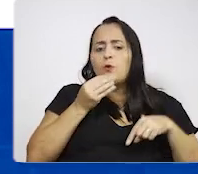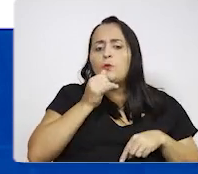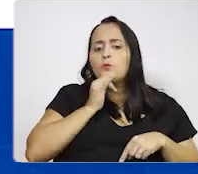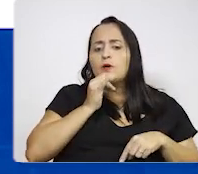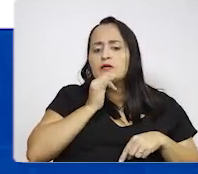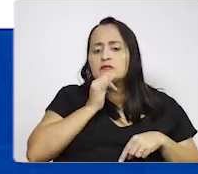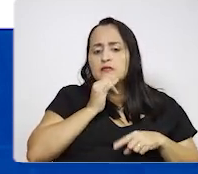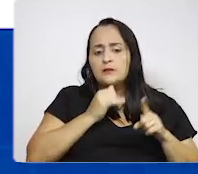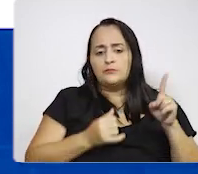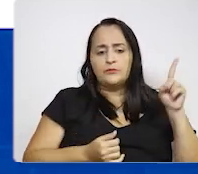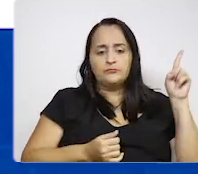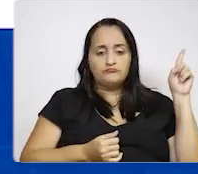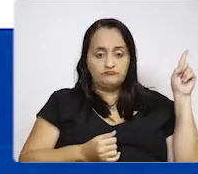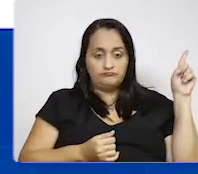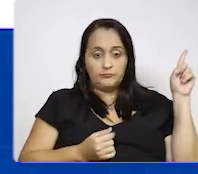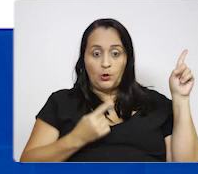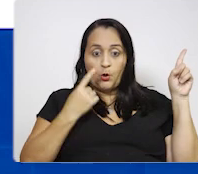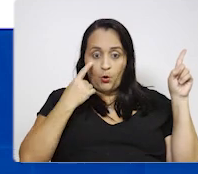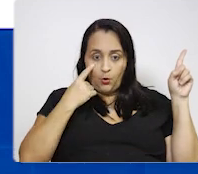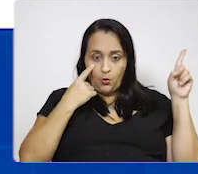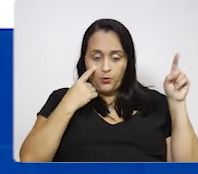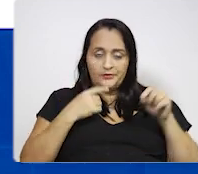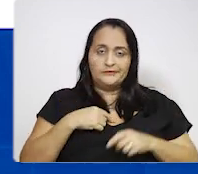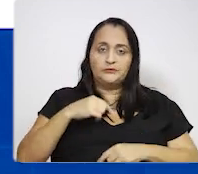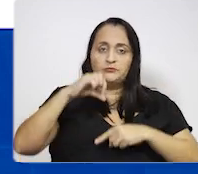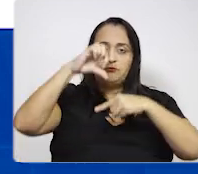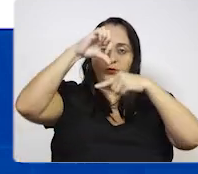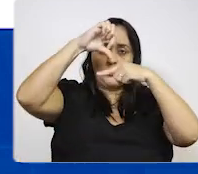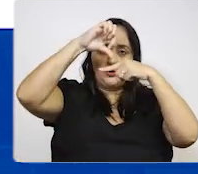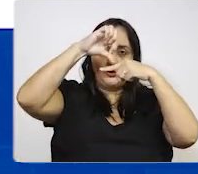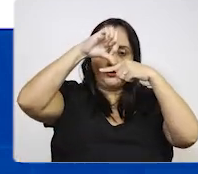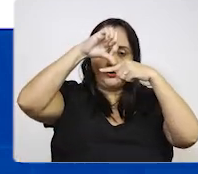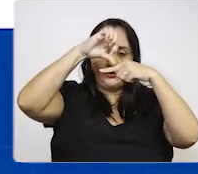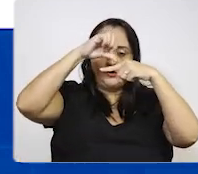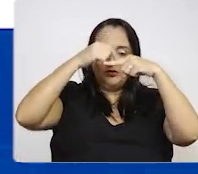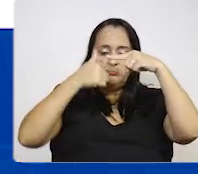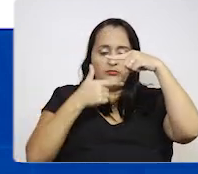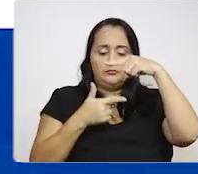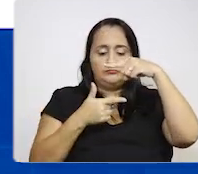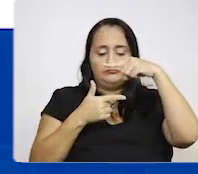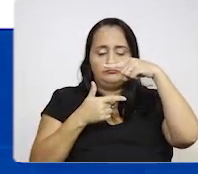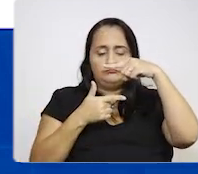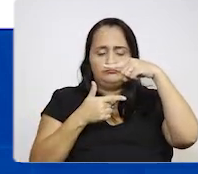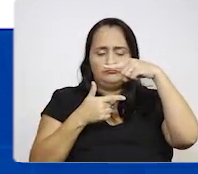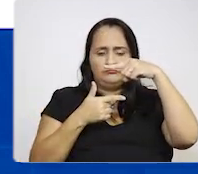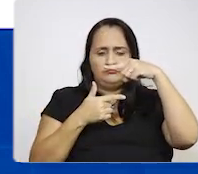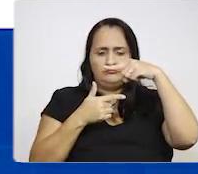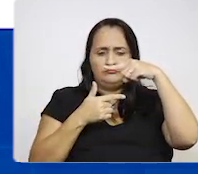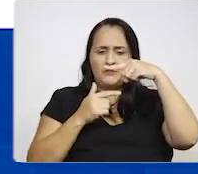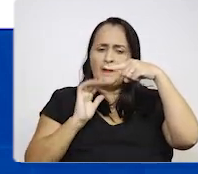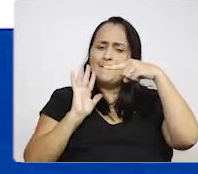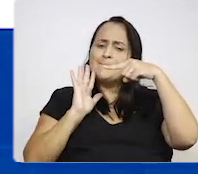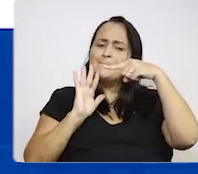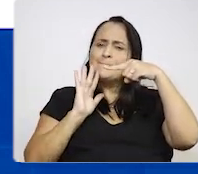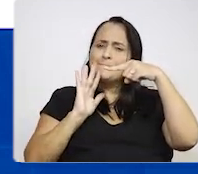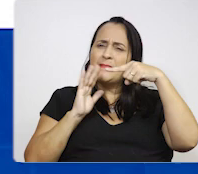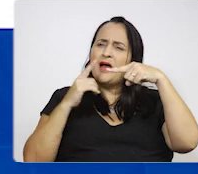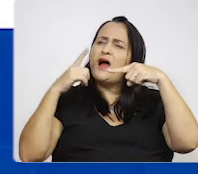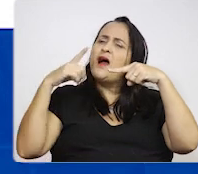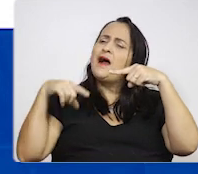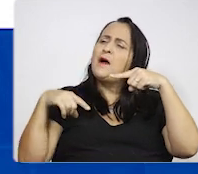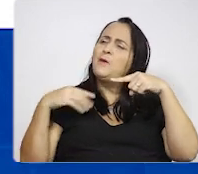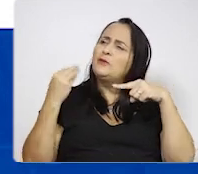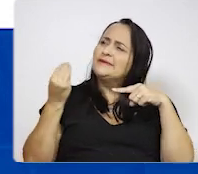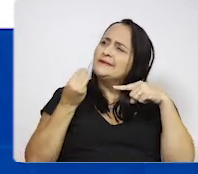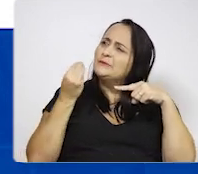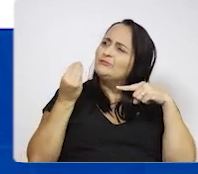seguir. Observe aqui que ele tem a fração 9 meios. E aí, onde é que está localizado